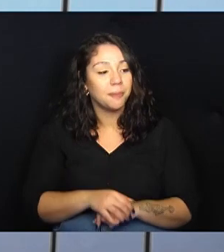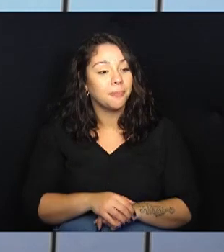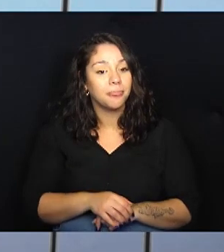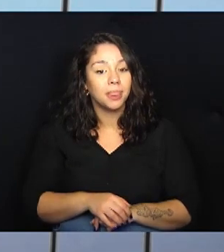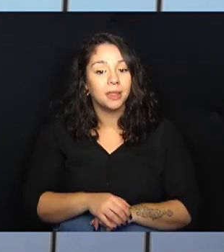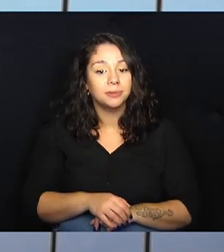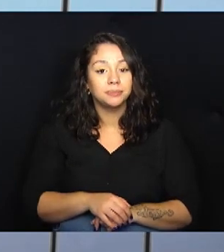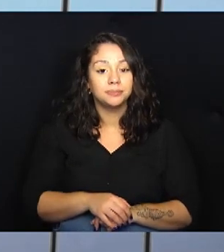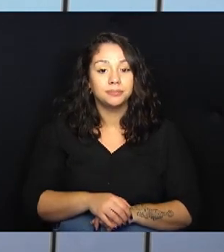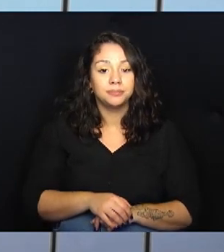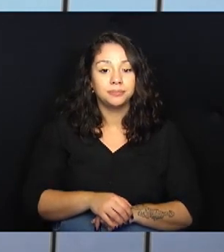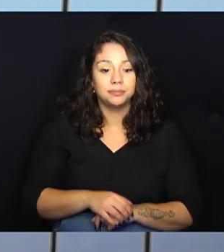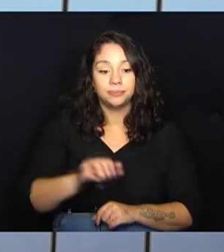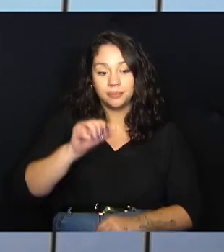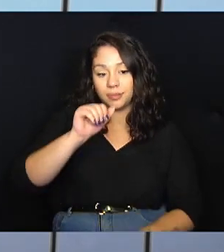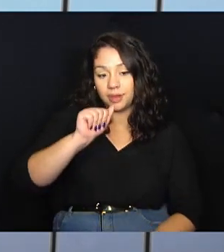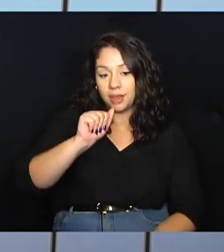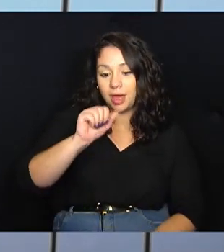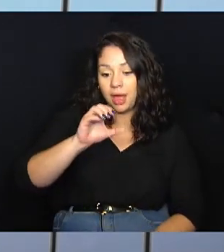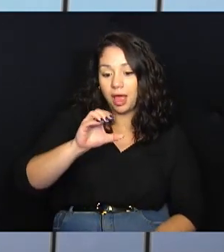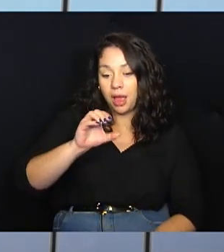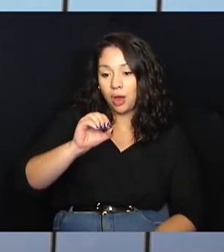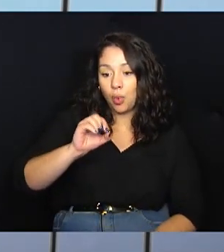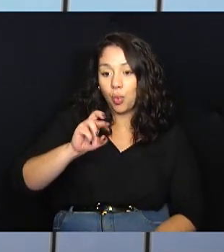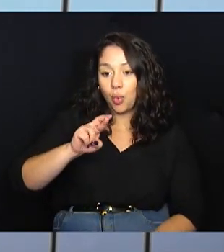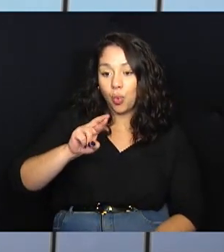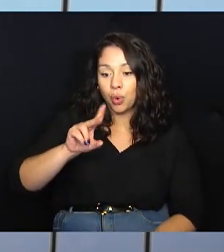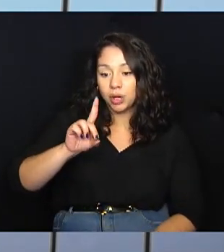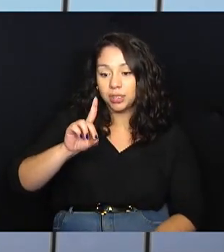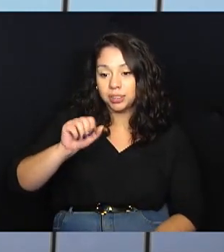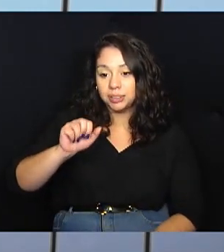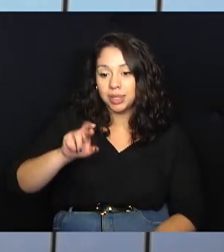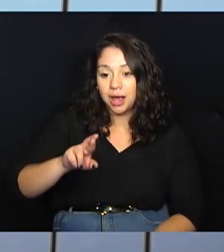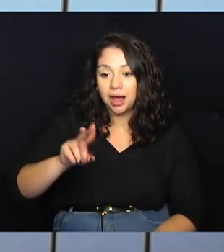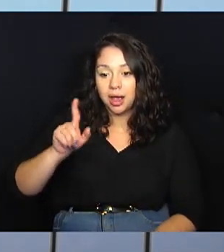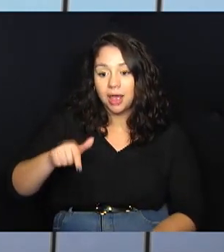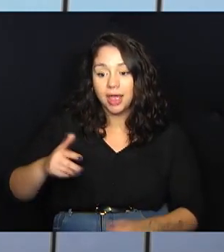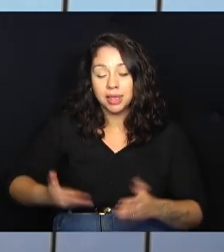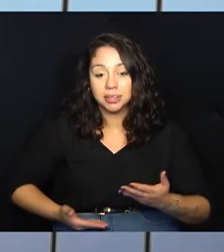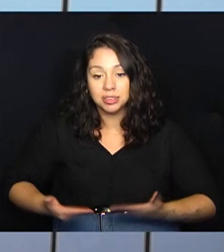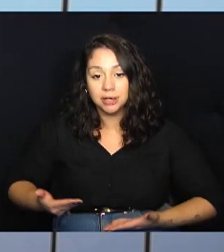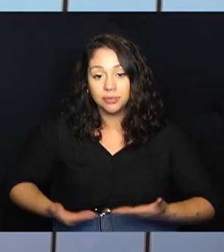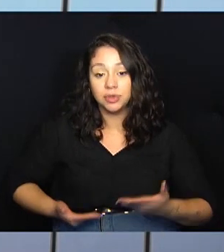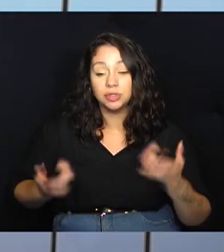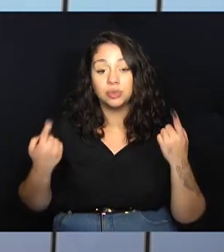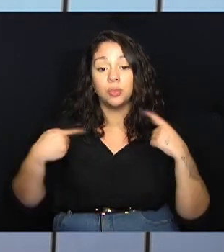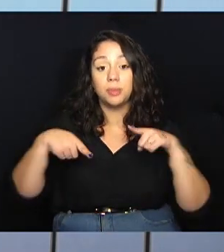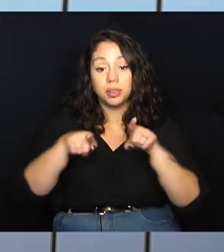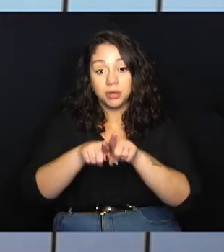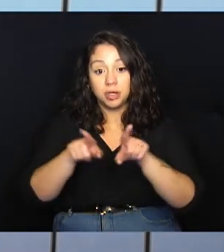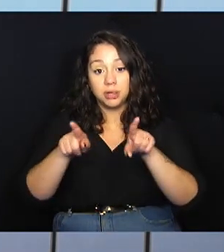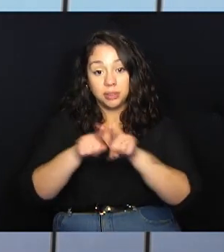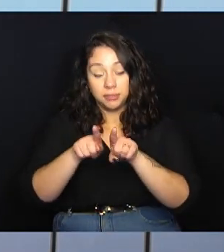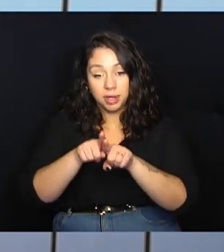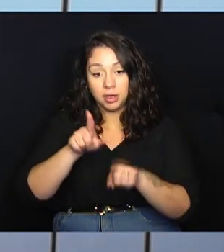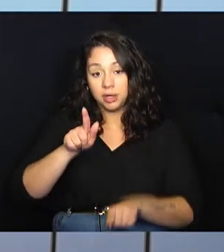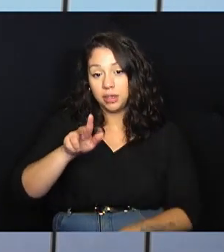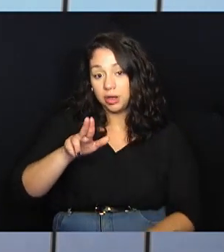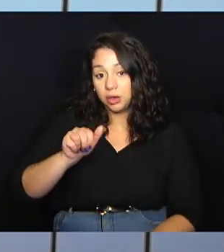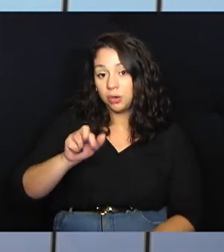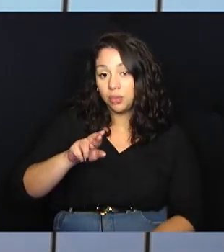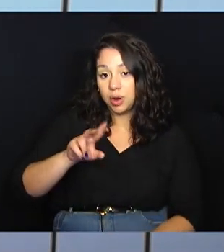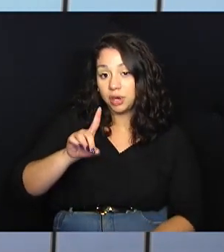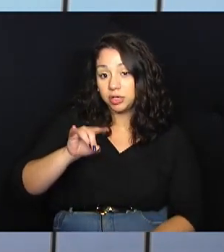o... Acordar. Acordar. Acordar. É um serviço executado em parceria também com a Guardinha. E tem o Trilhar também,